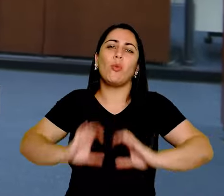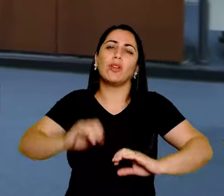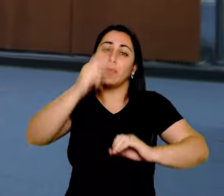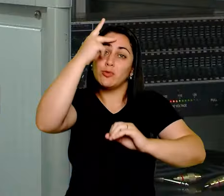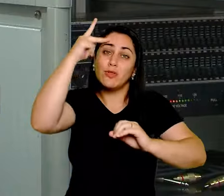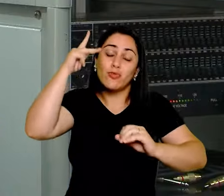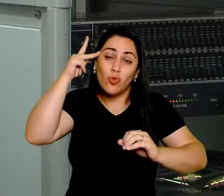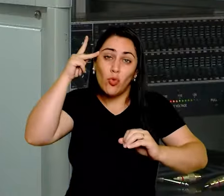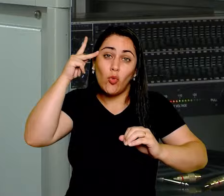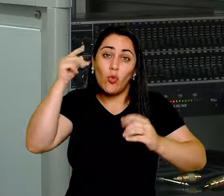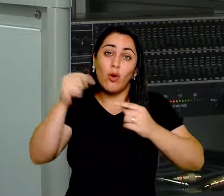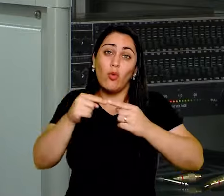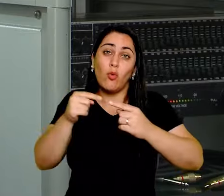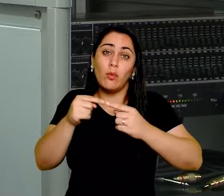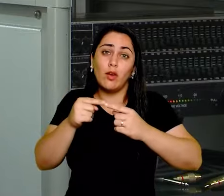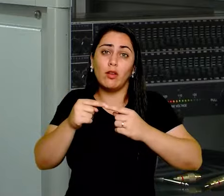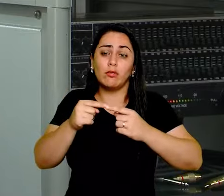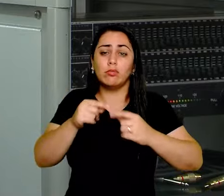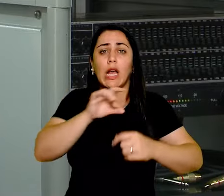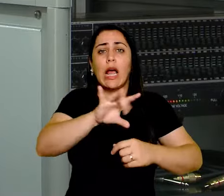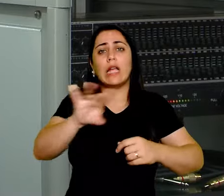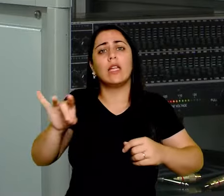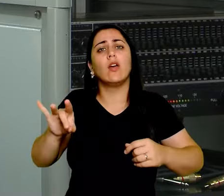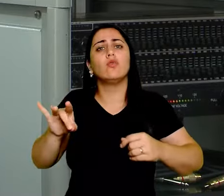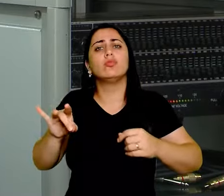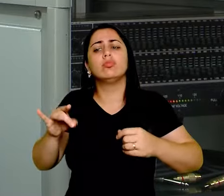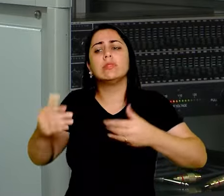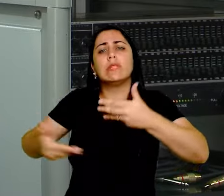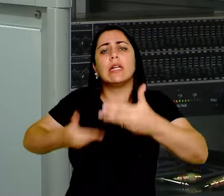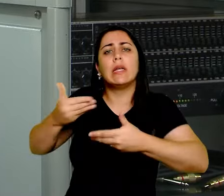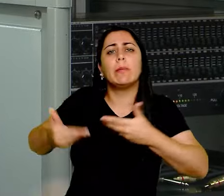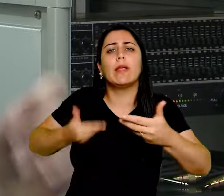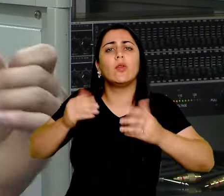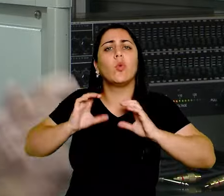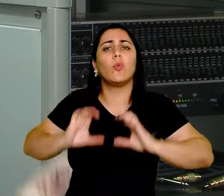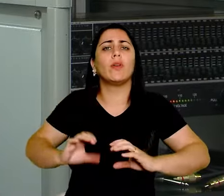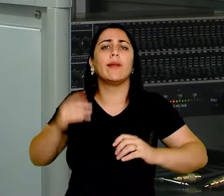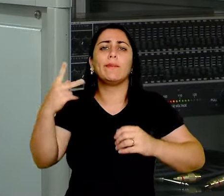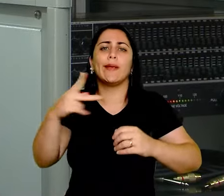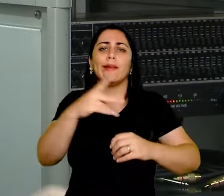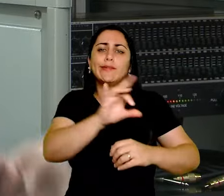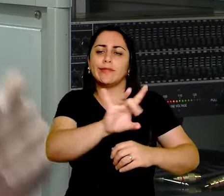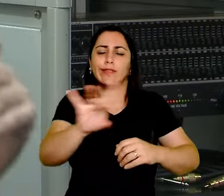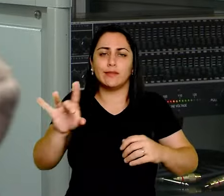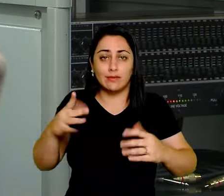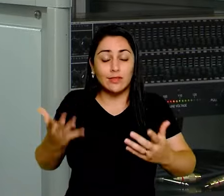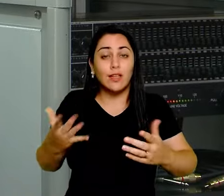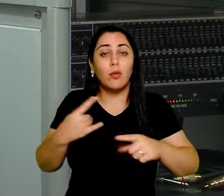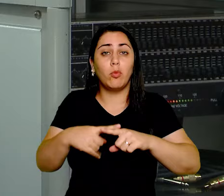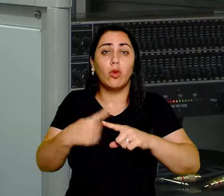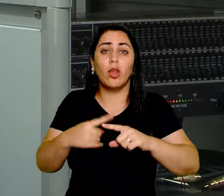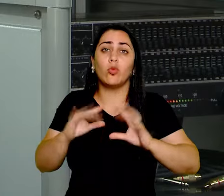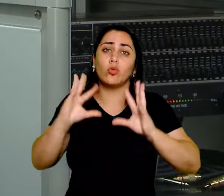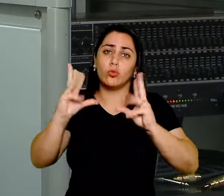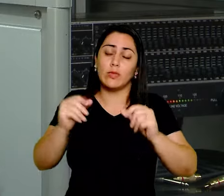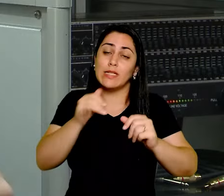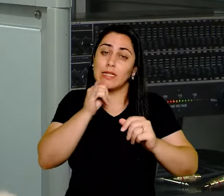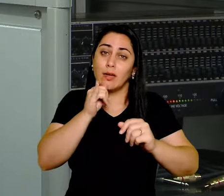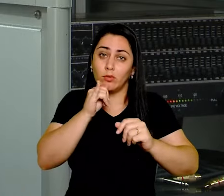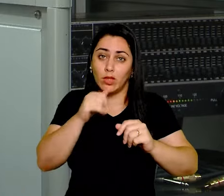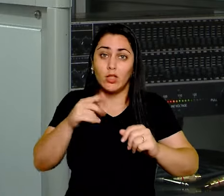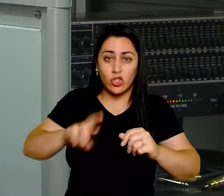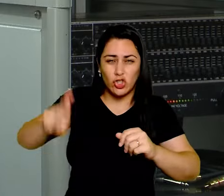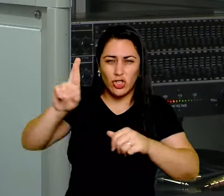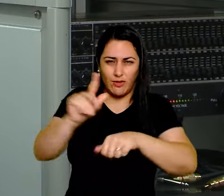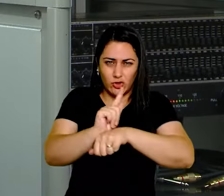a atitudinal, que diz respeito à postura de cada um, né? A atitude, ao comportamento, porque disso decorre todos os outros. Quando você